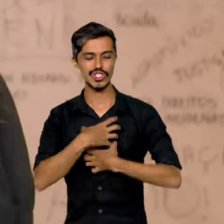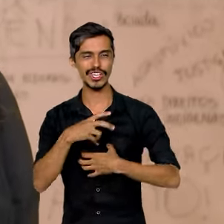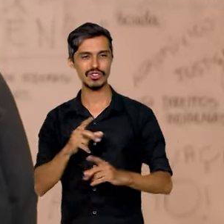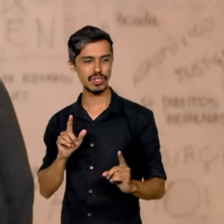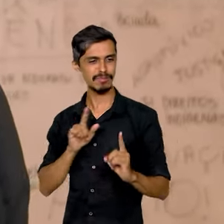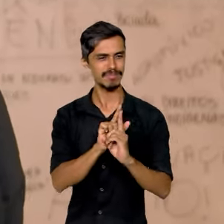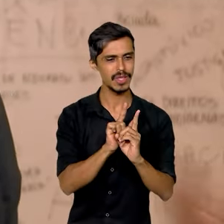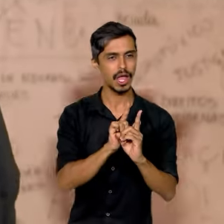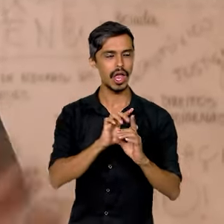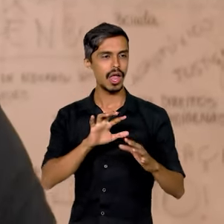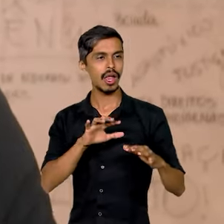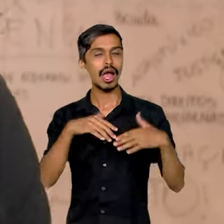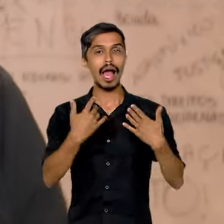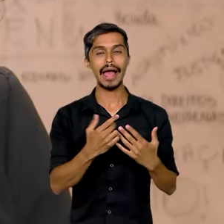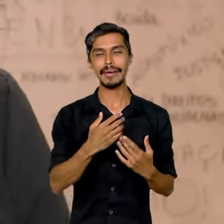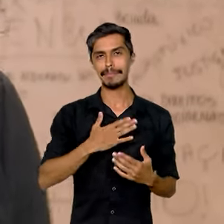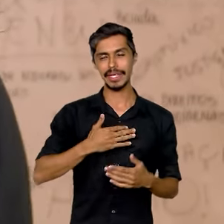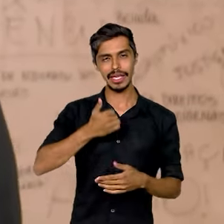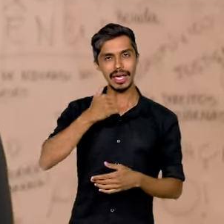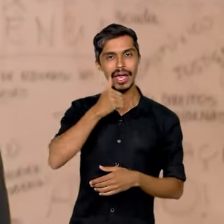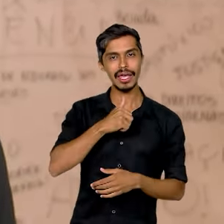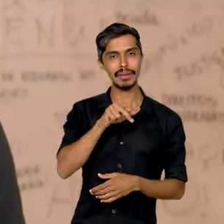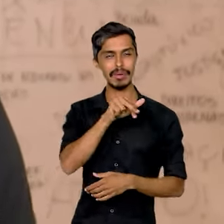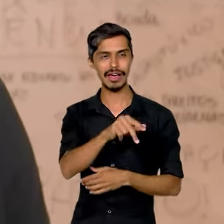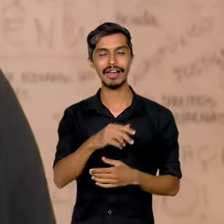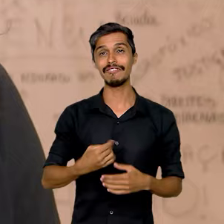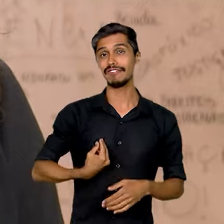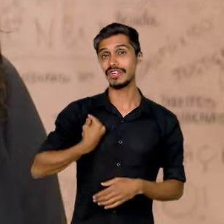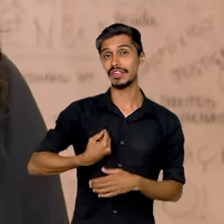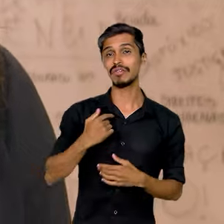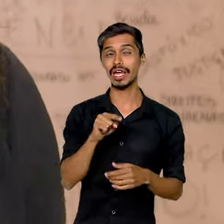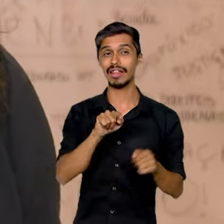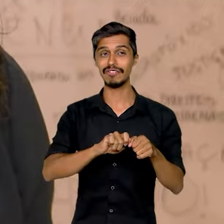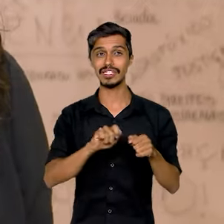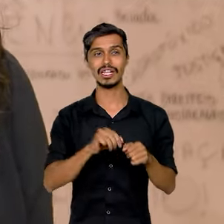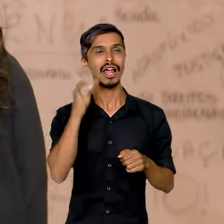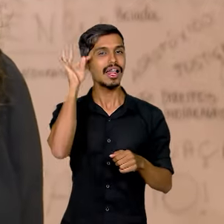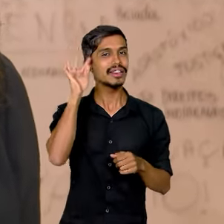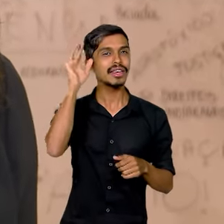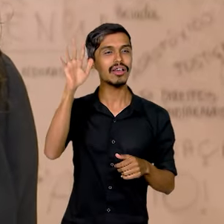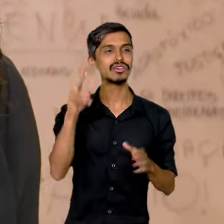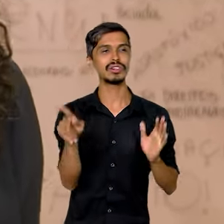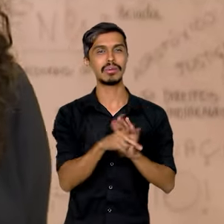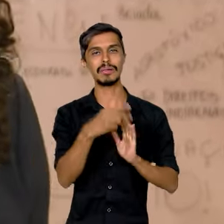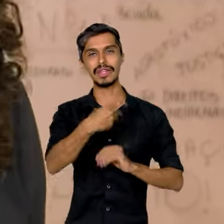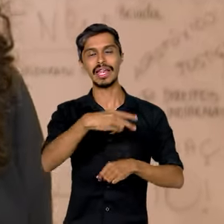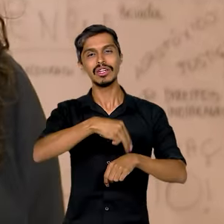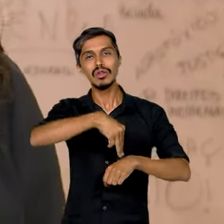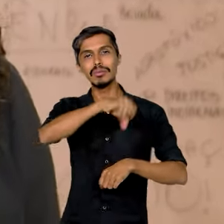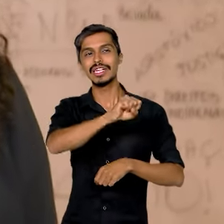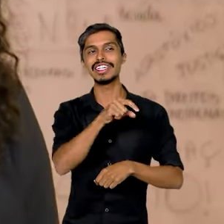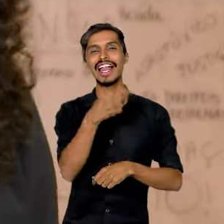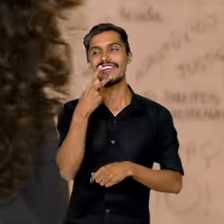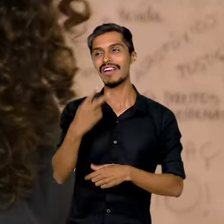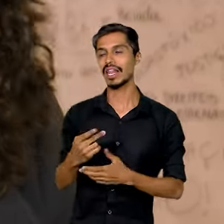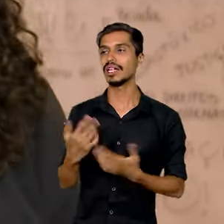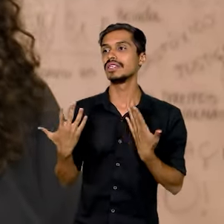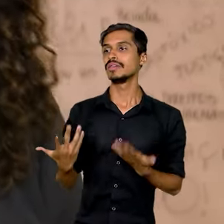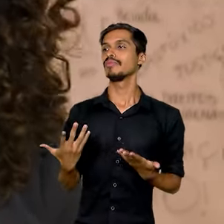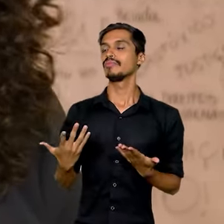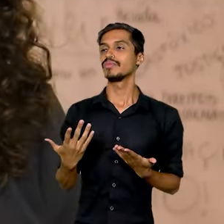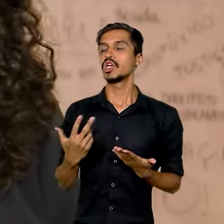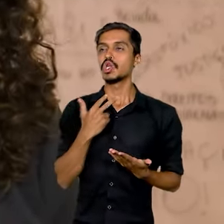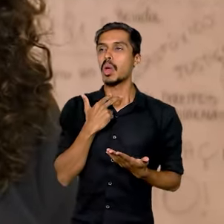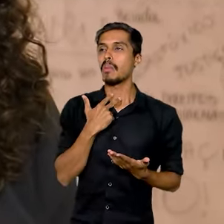estava viva quando fez a tese dela, a dissertação dela de mestrado, e naquele livro ela já fala, assim, não tem como a gente adentrar